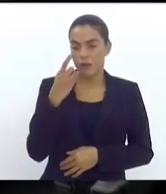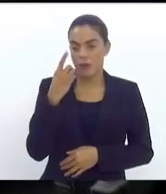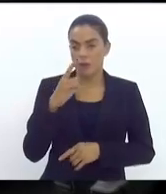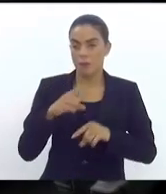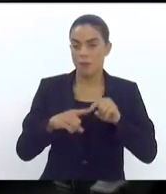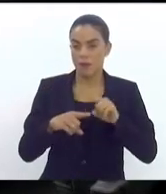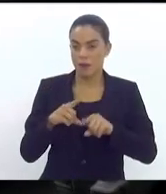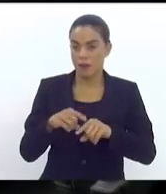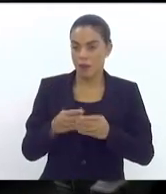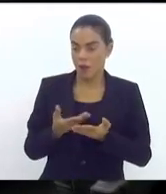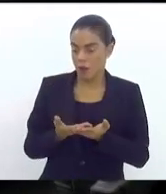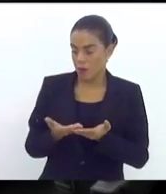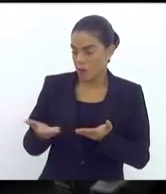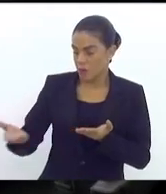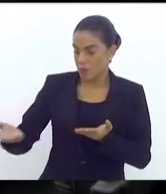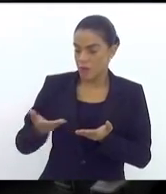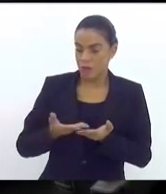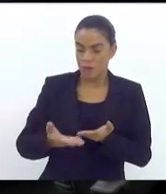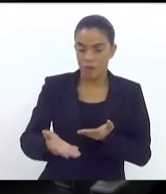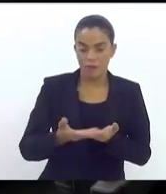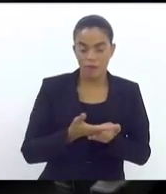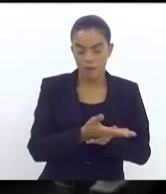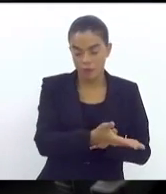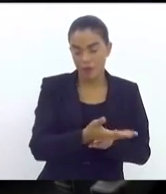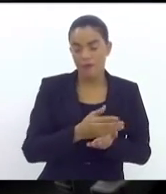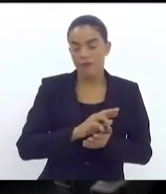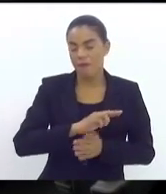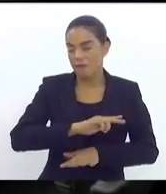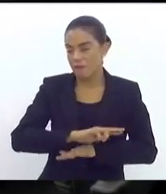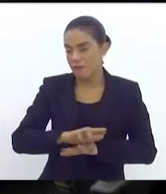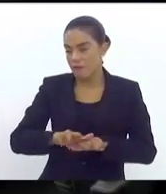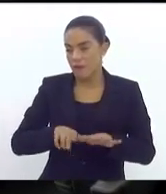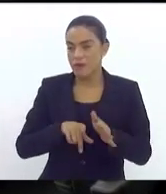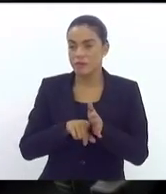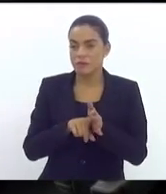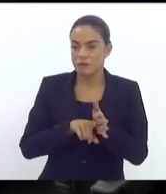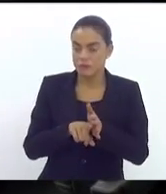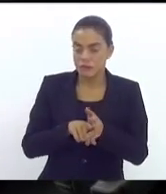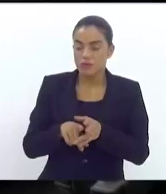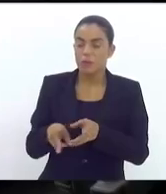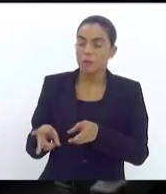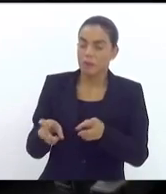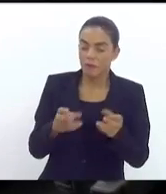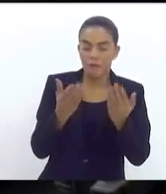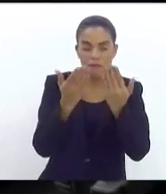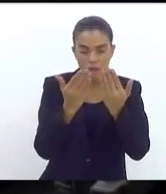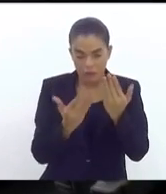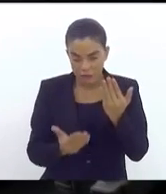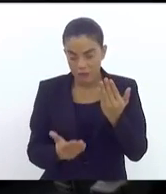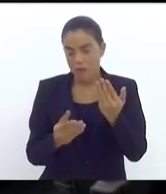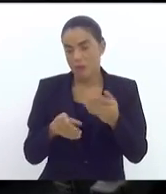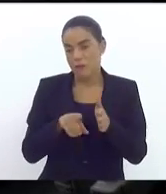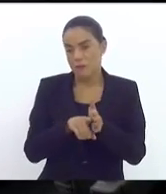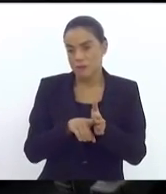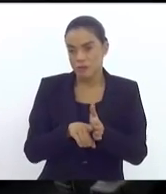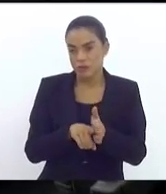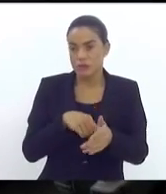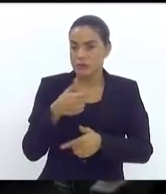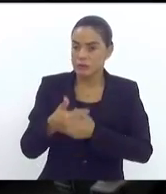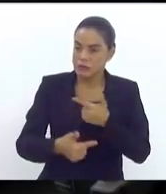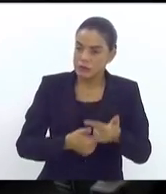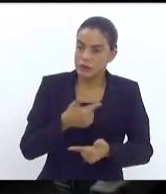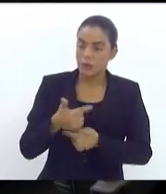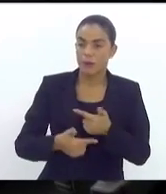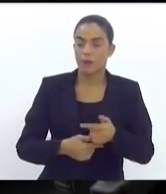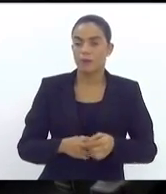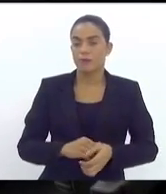eu for falar da psicologia do testemunho, vastas pesquisas que perceberão que há ali revisão de pesquisas, há muito trabalho já